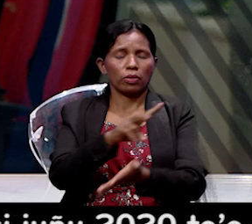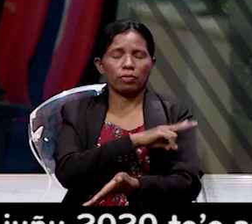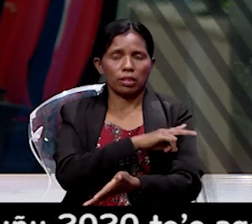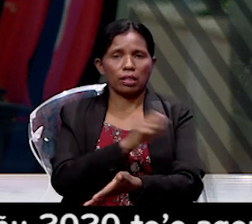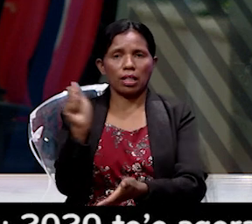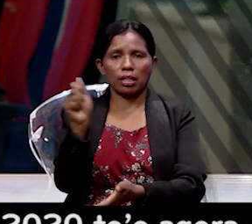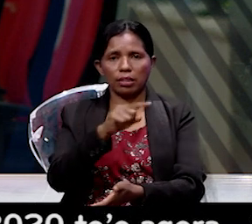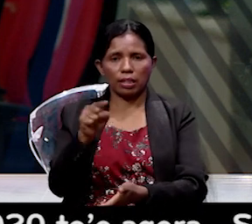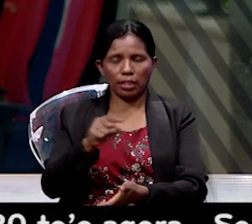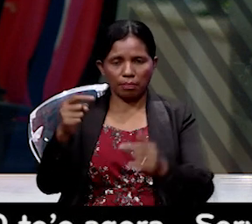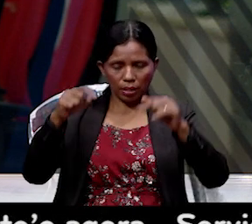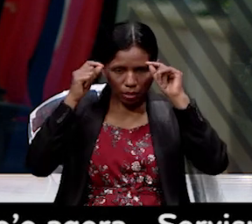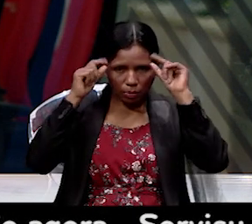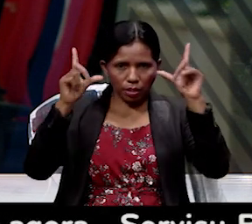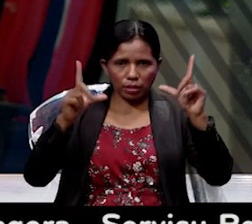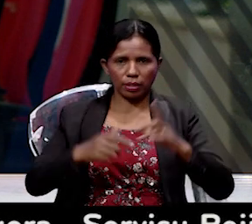Timor-Leste.